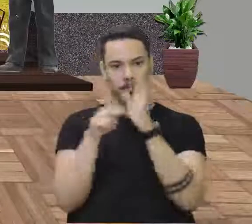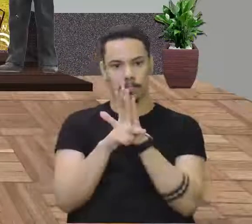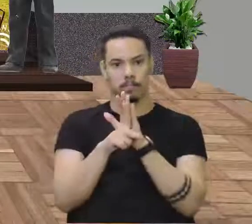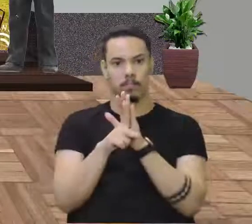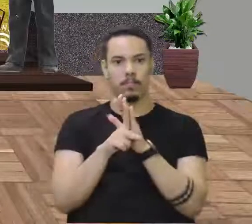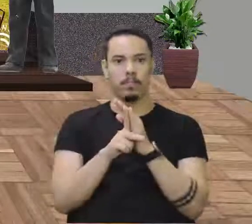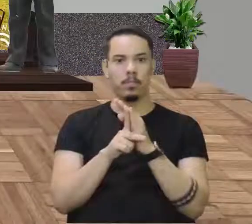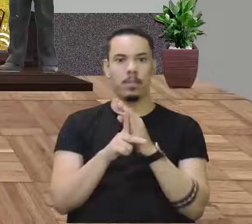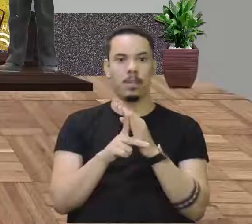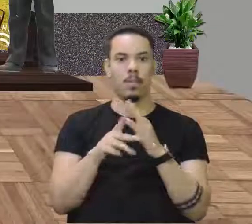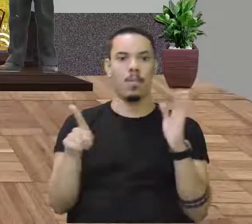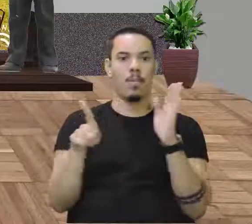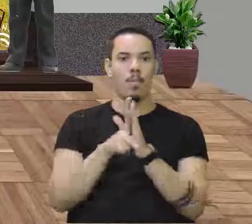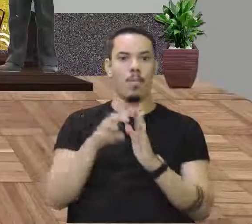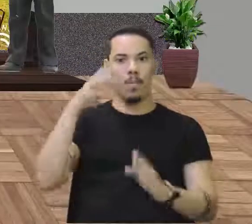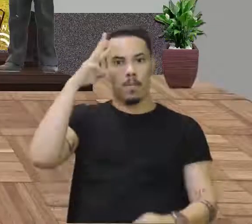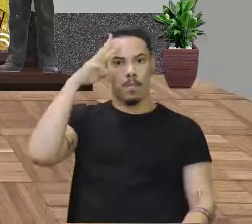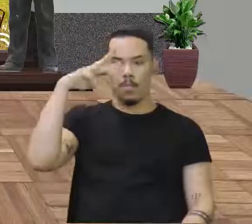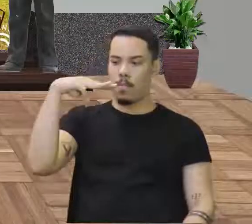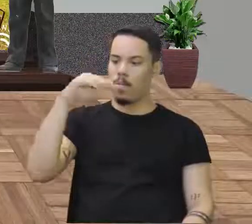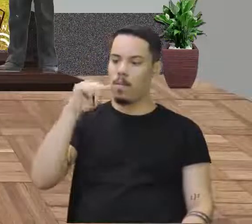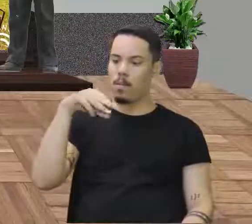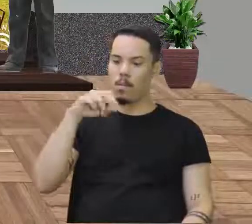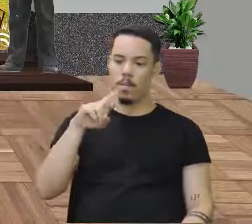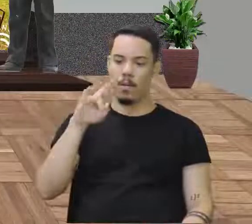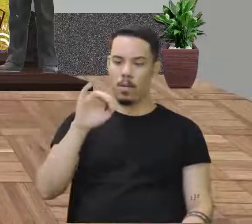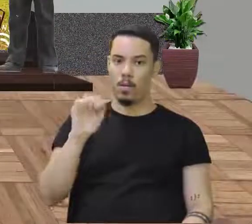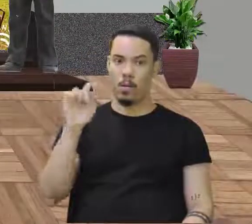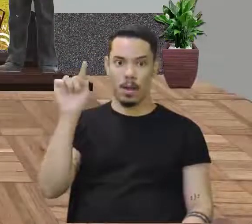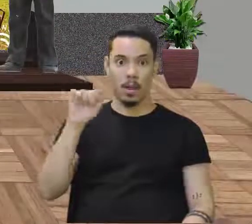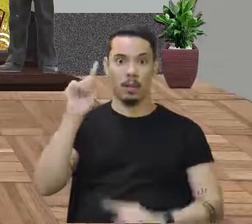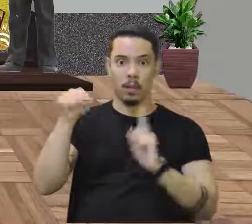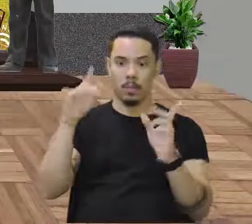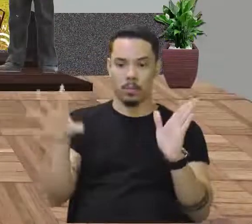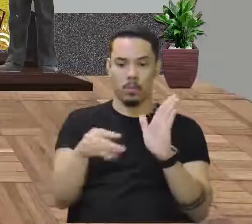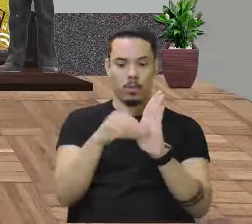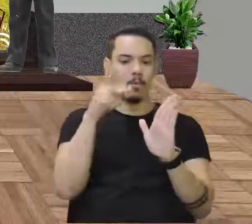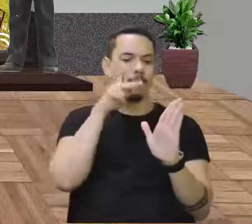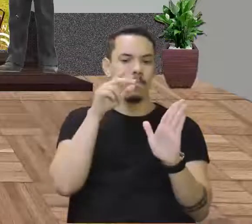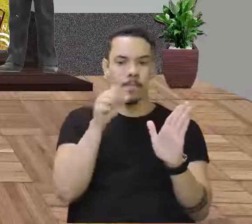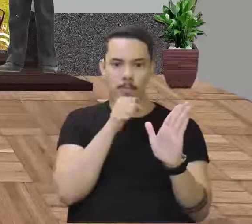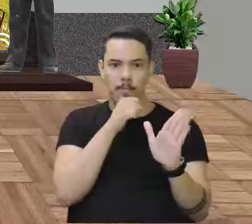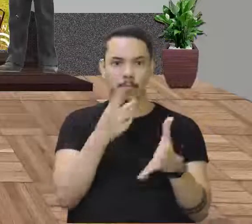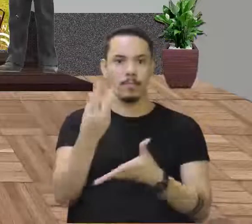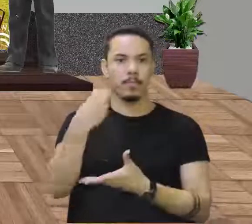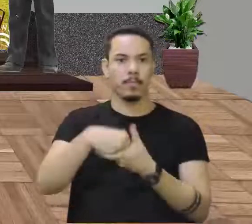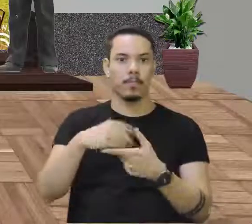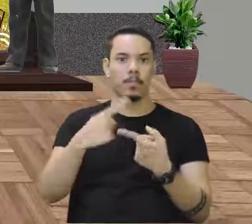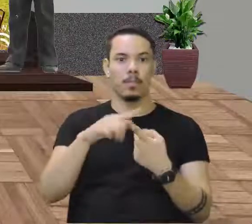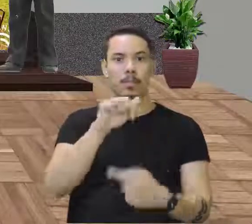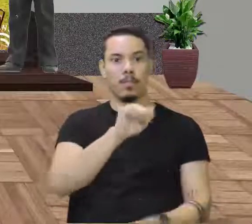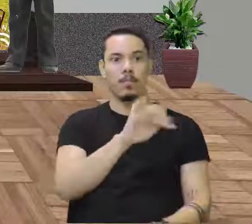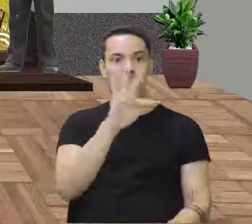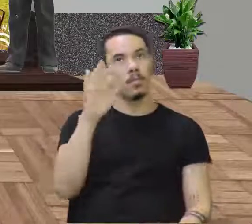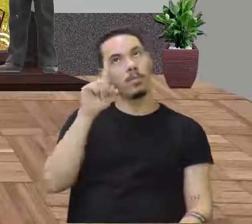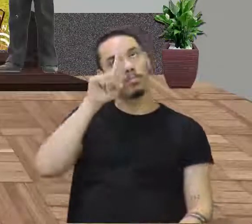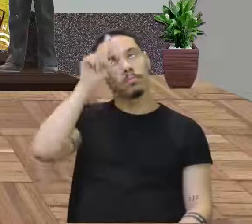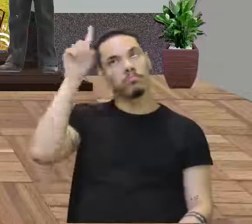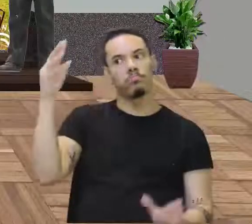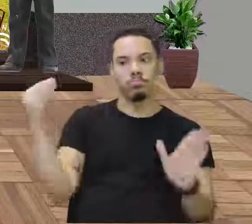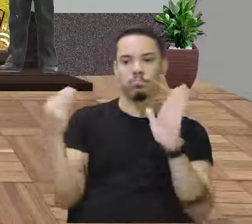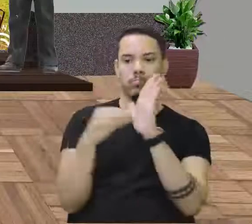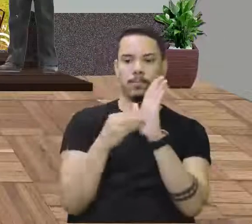federal do Mamoré e não iria pegar Porto Velho. A inclusão de Porto Velho se dá a Aloysio Ferreira, esse trabalho de Aloysio